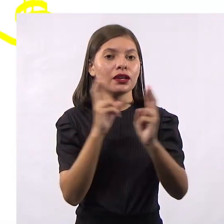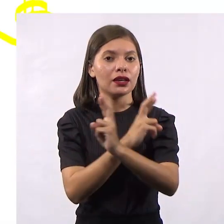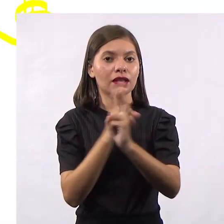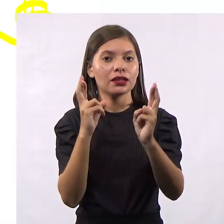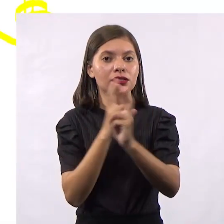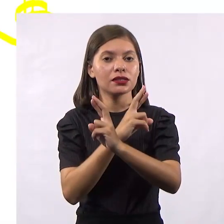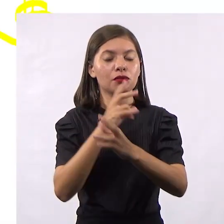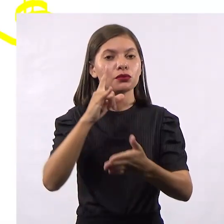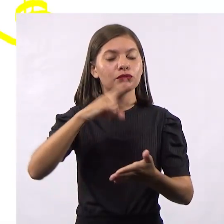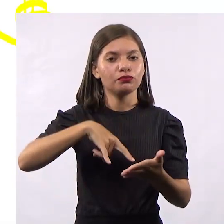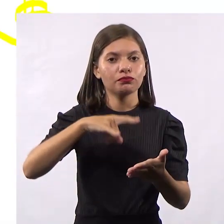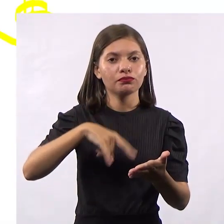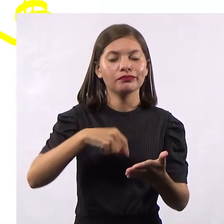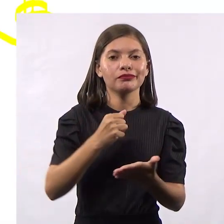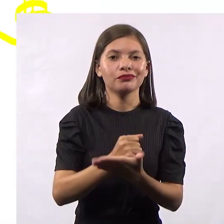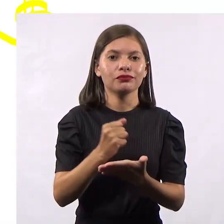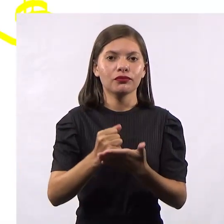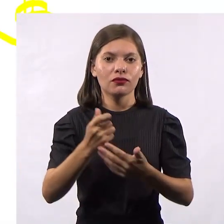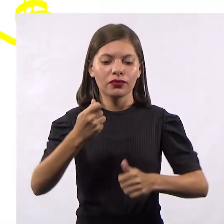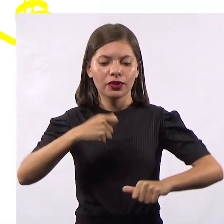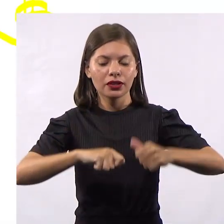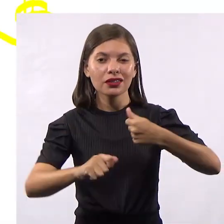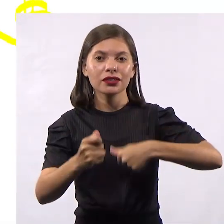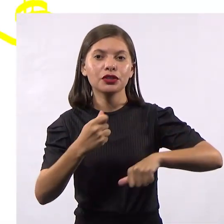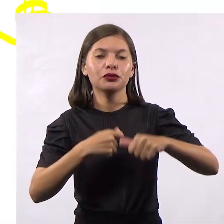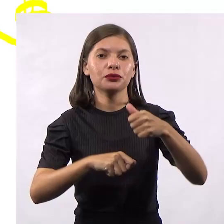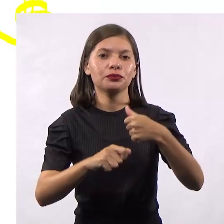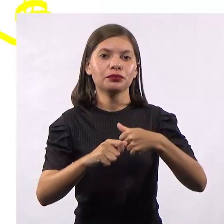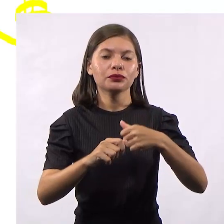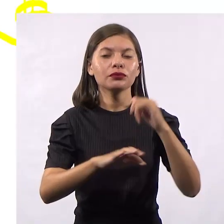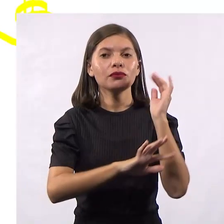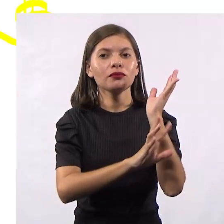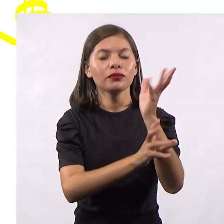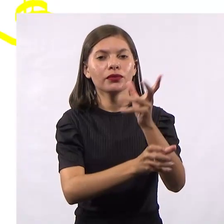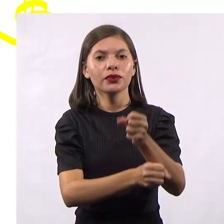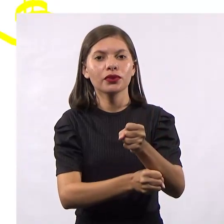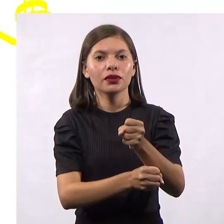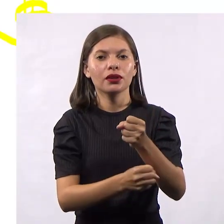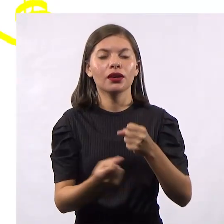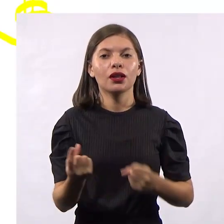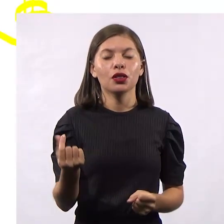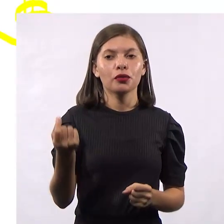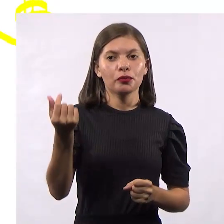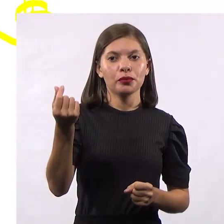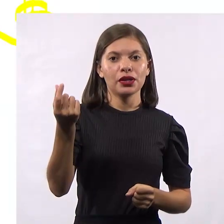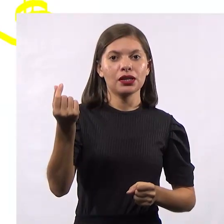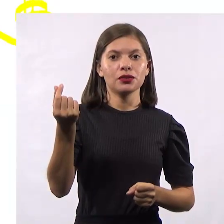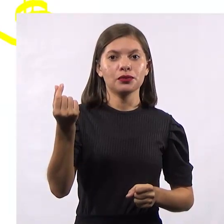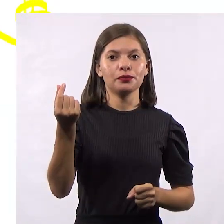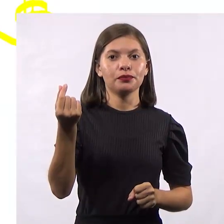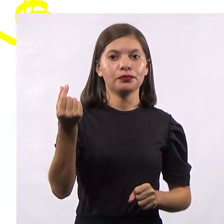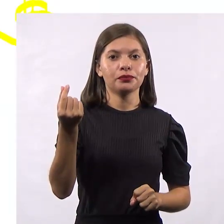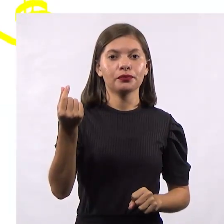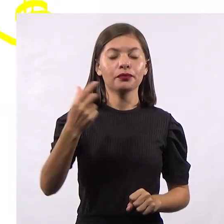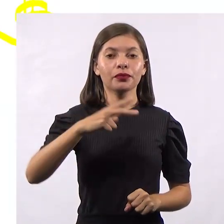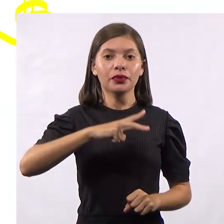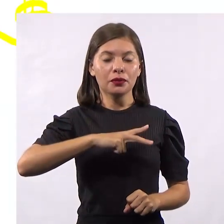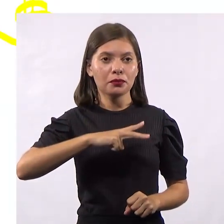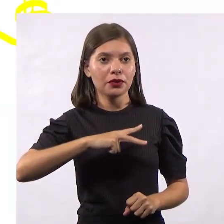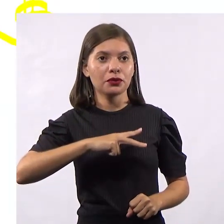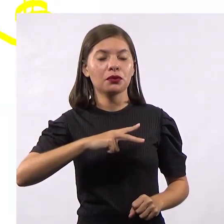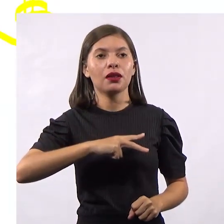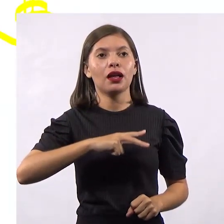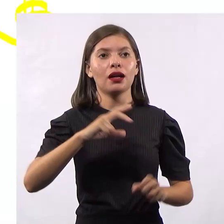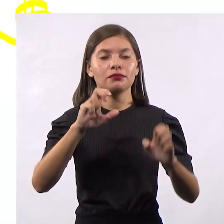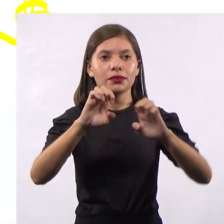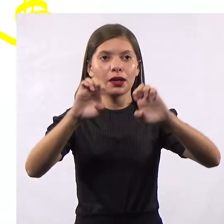o contrato administrativo. E aí, nesse caso, há direito a uma revisão do preço em favor do contratado, da empresa,